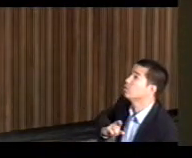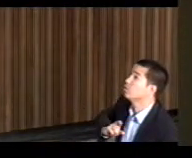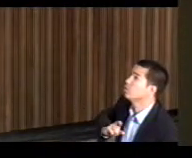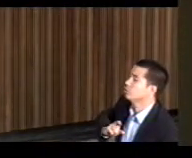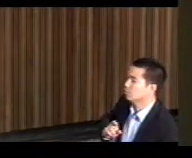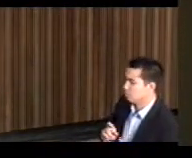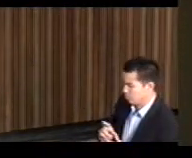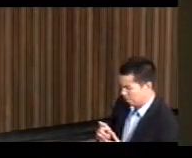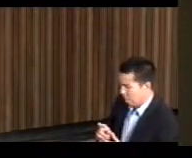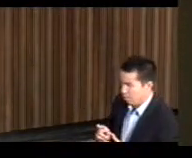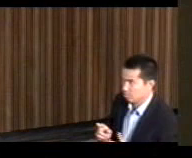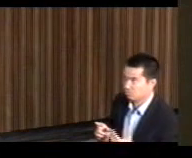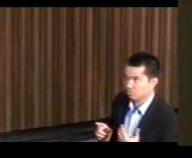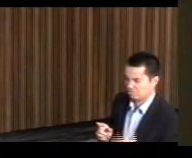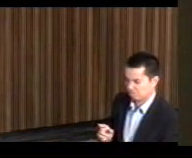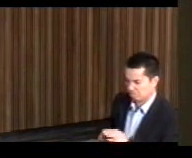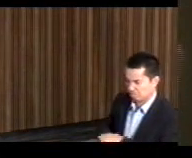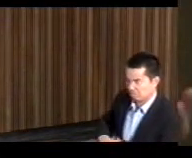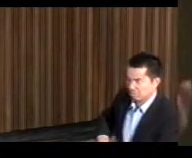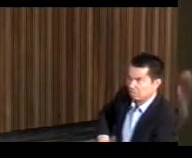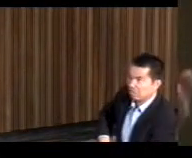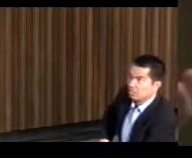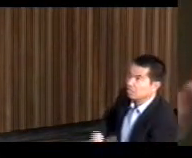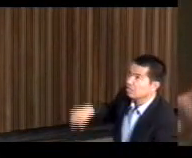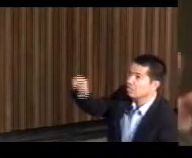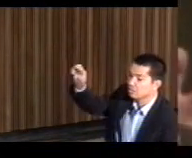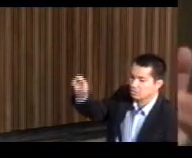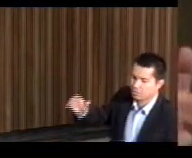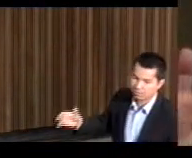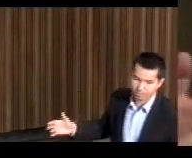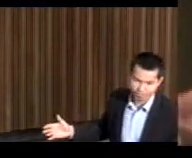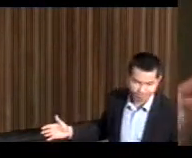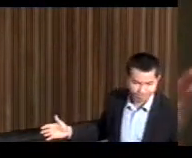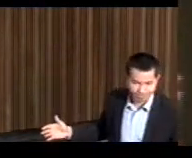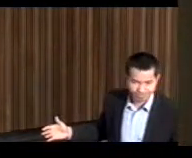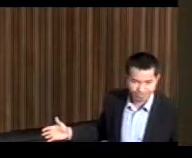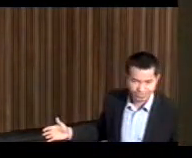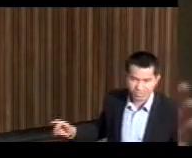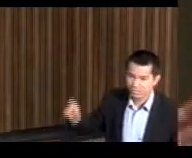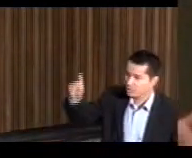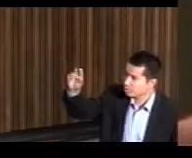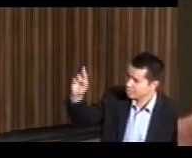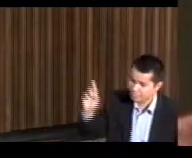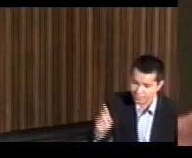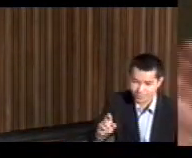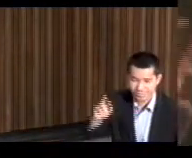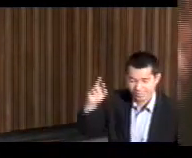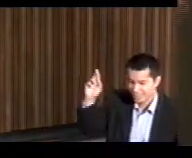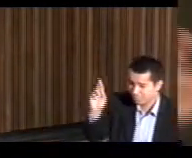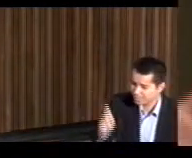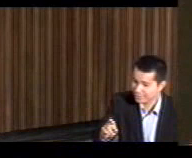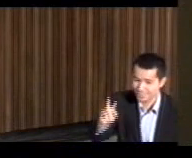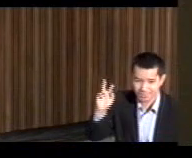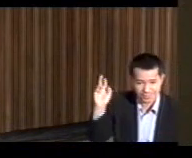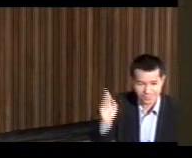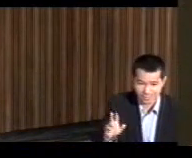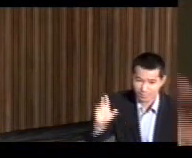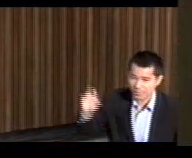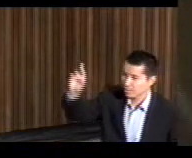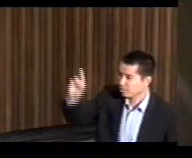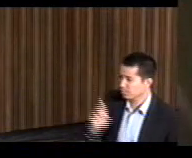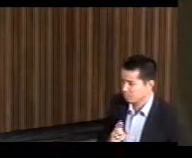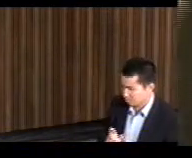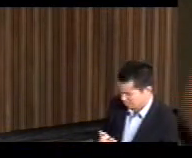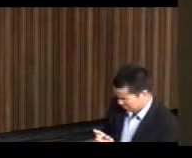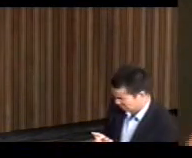vida, e parece que aquela resposta que eu tinha, eu tenho a sensação de dizer: eu não entendi direito,